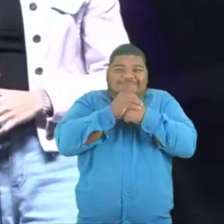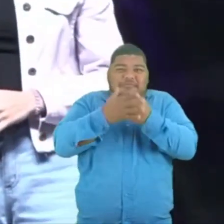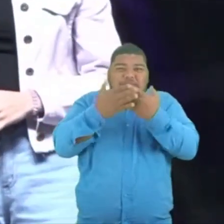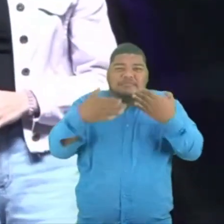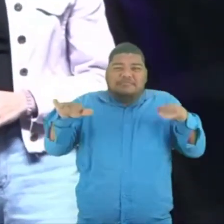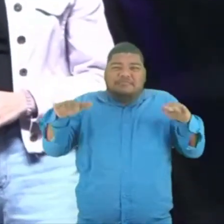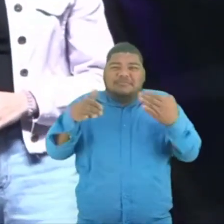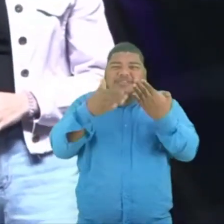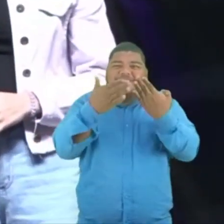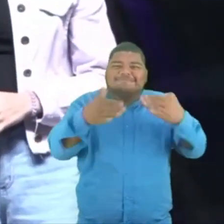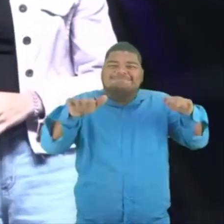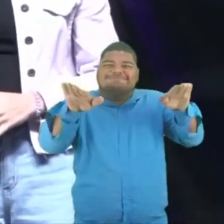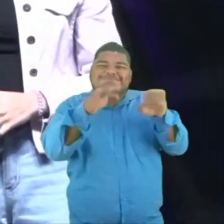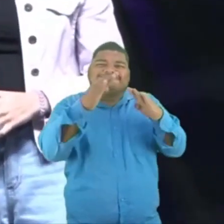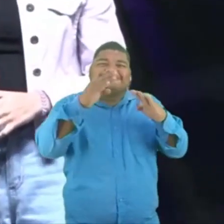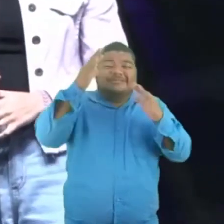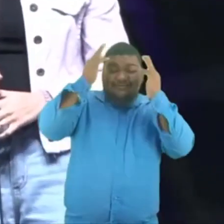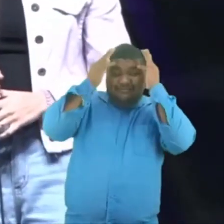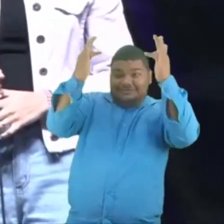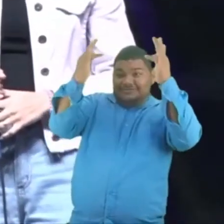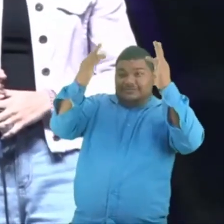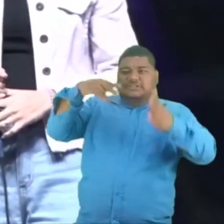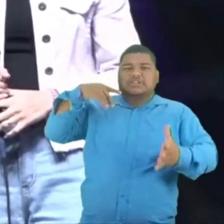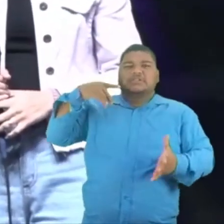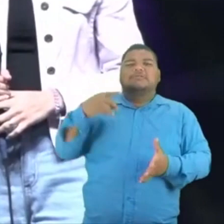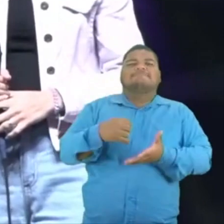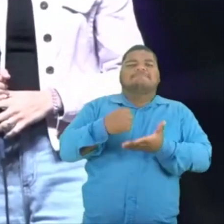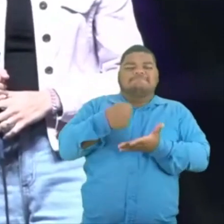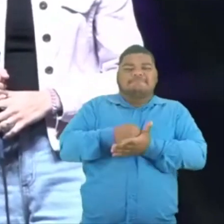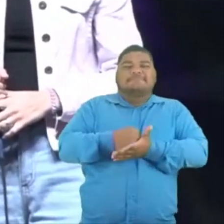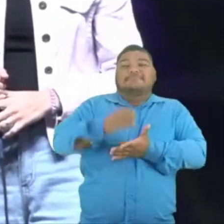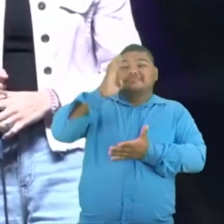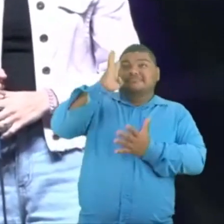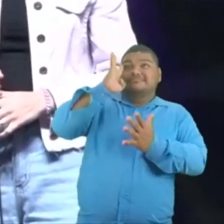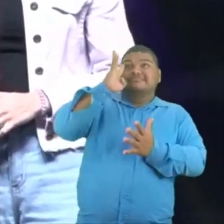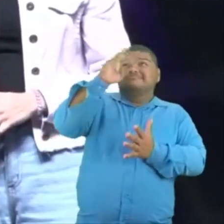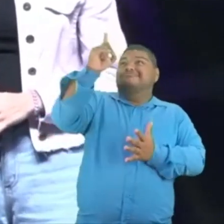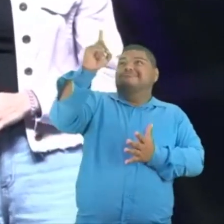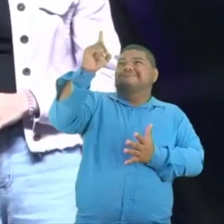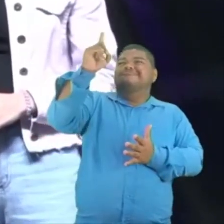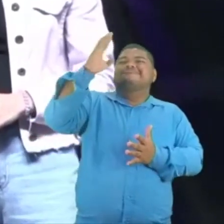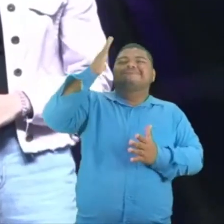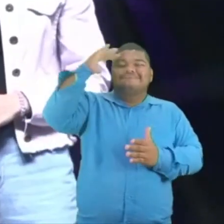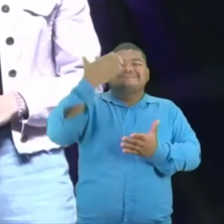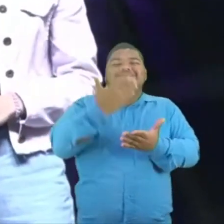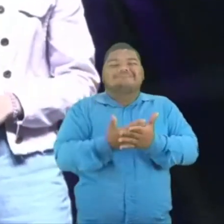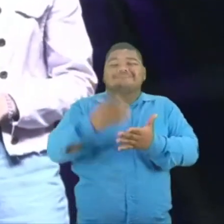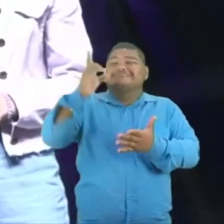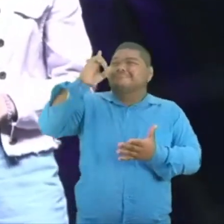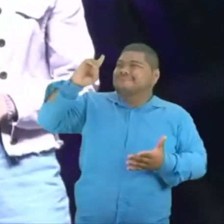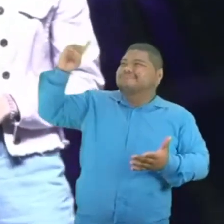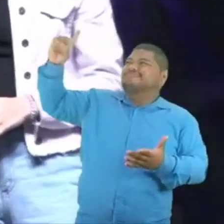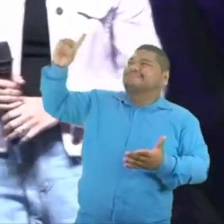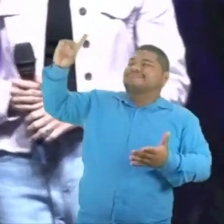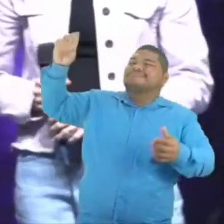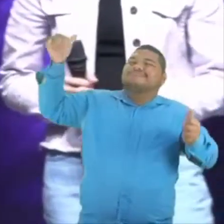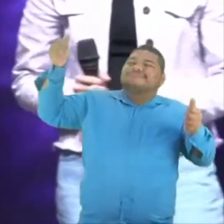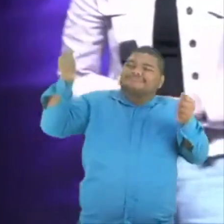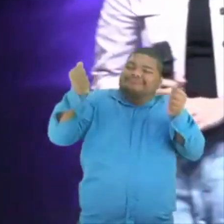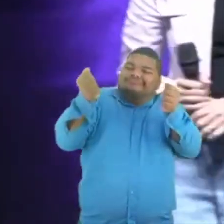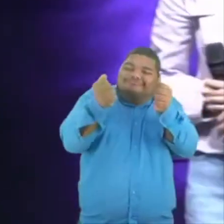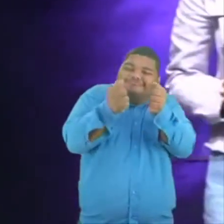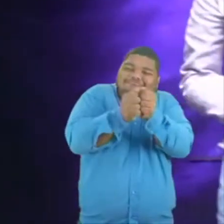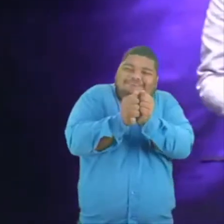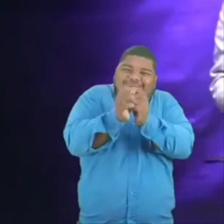nossa fé, nós iremos perseverar olhando para o alto e confiando que Deus sempre estará